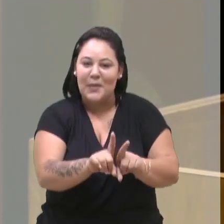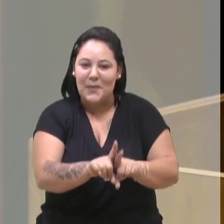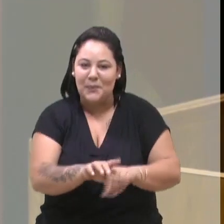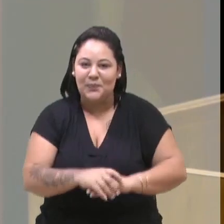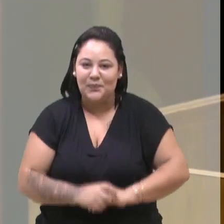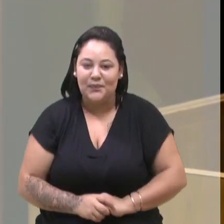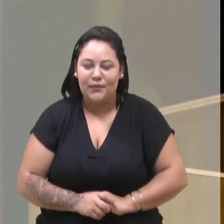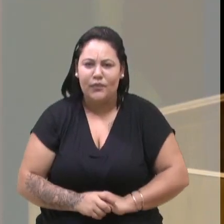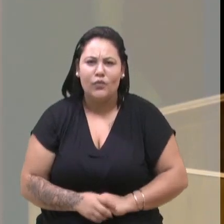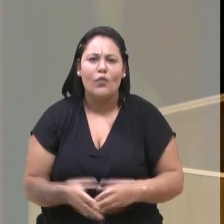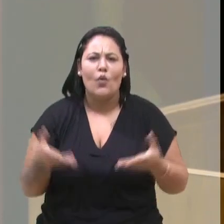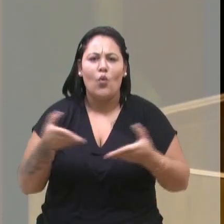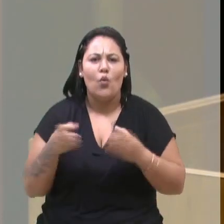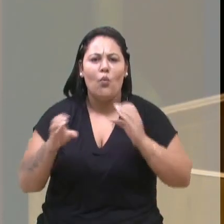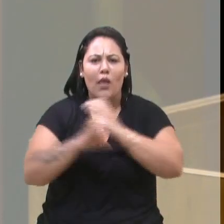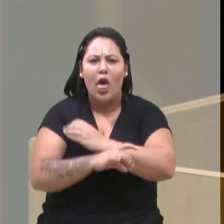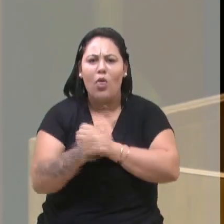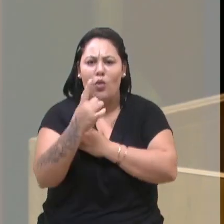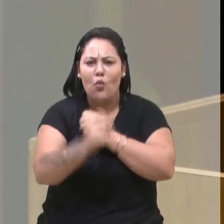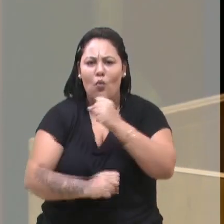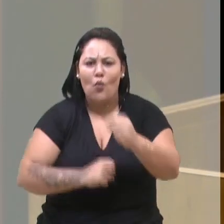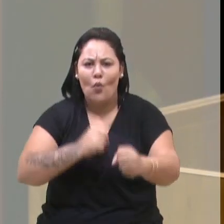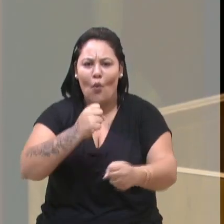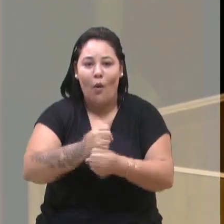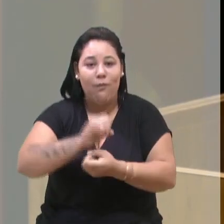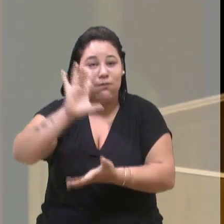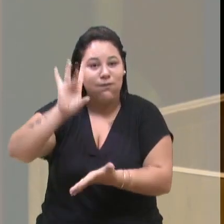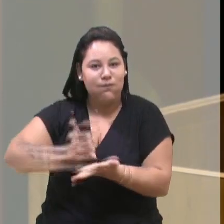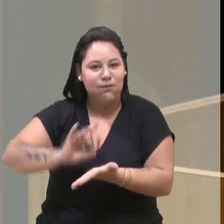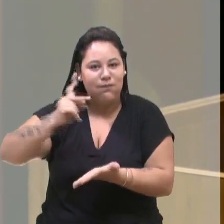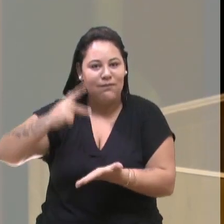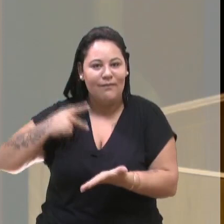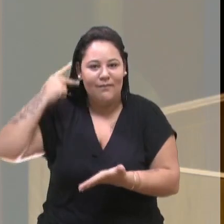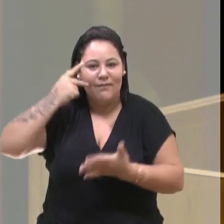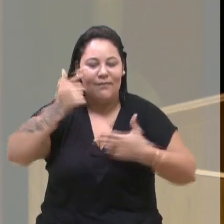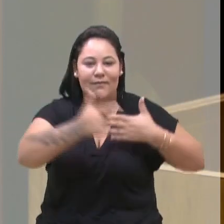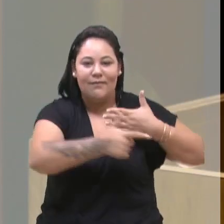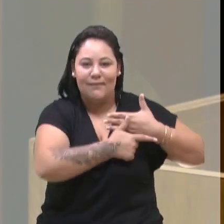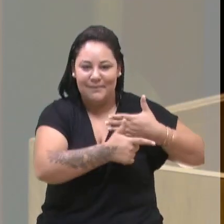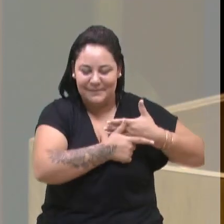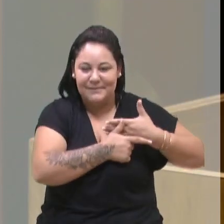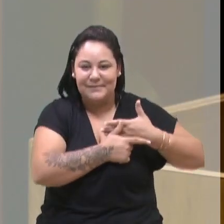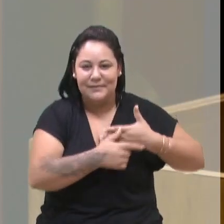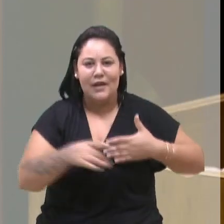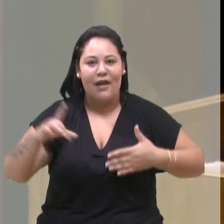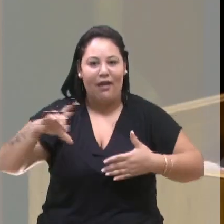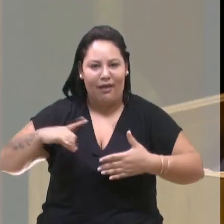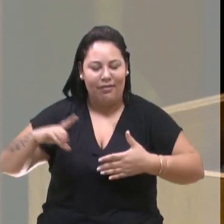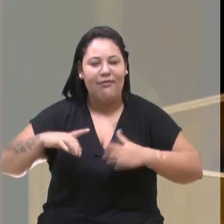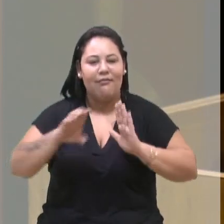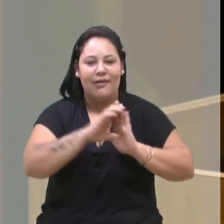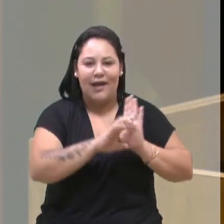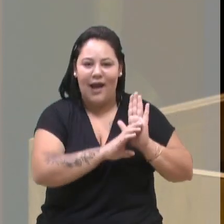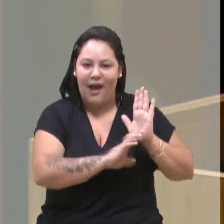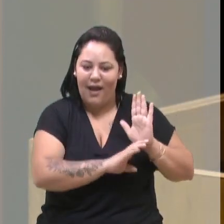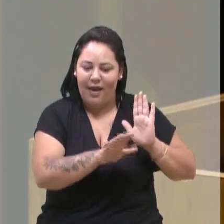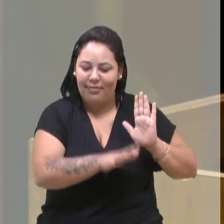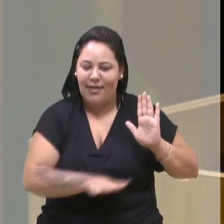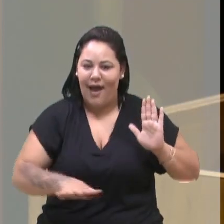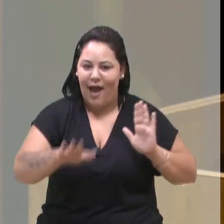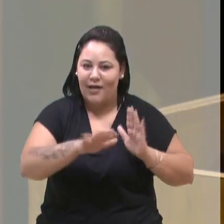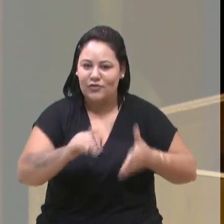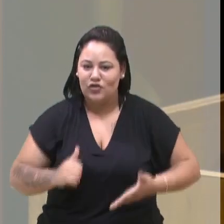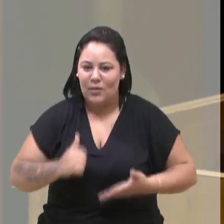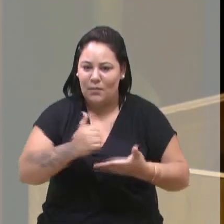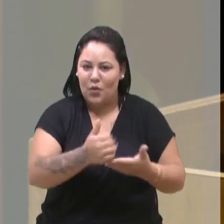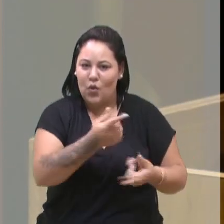Hoje eu estou completando um ano como vereador. Eu tenho uma carreira na área de consultoria, economia,